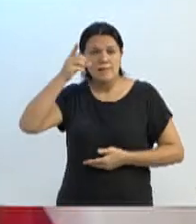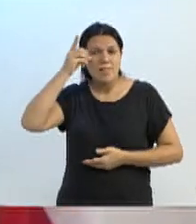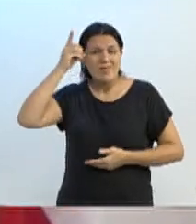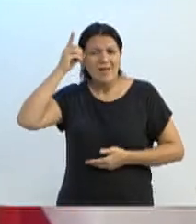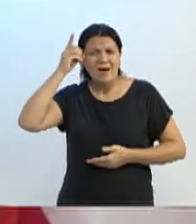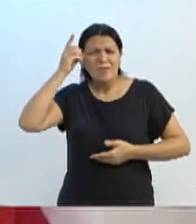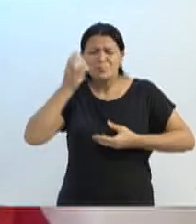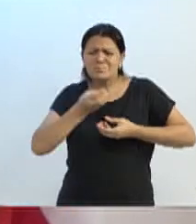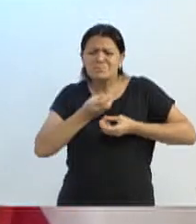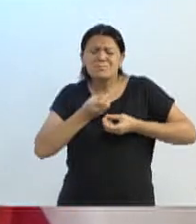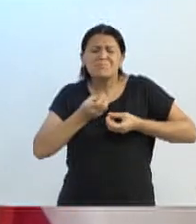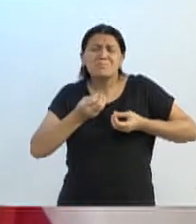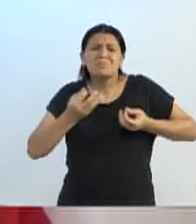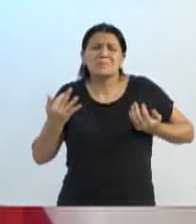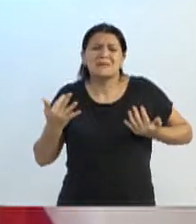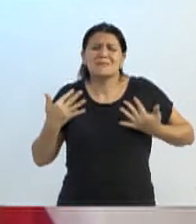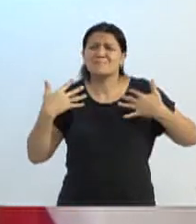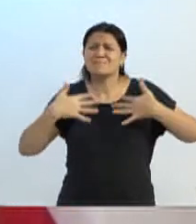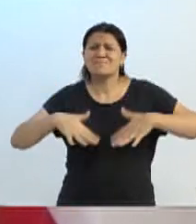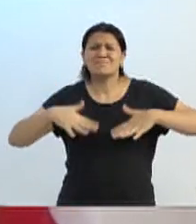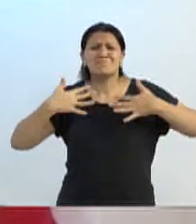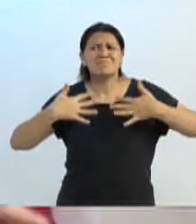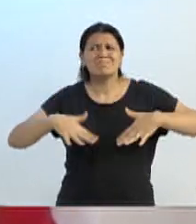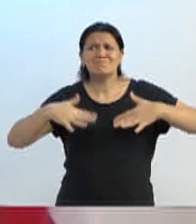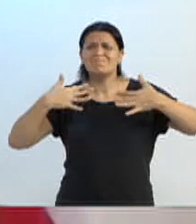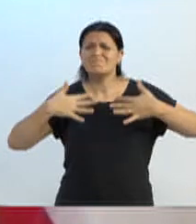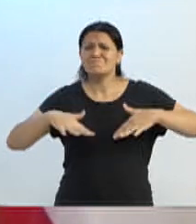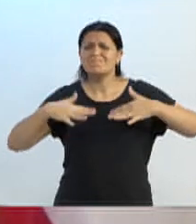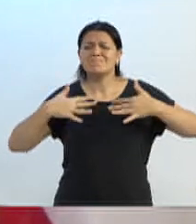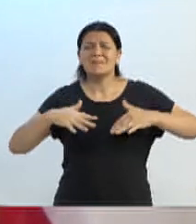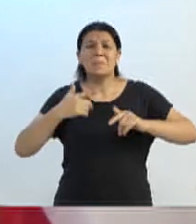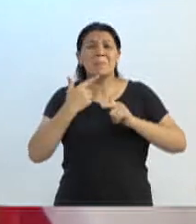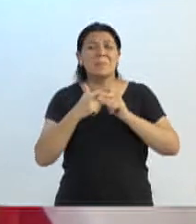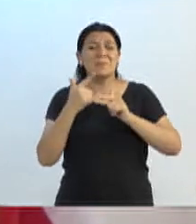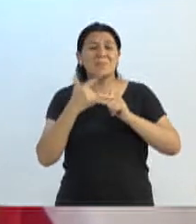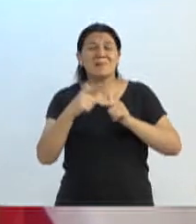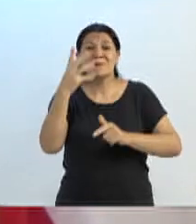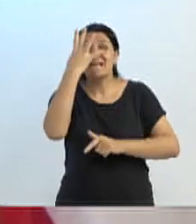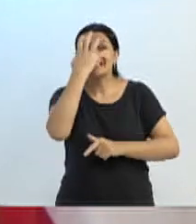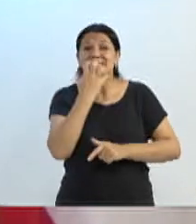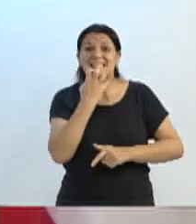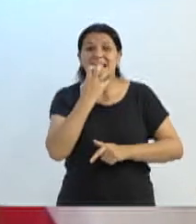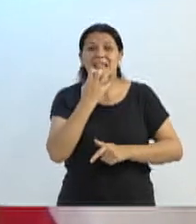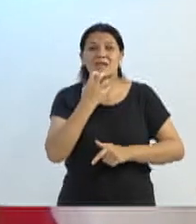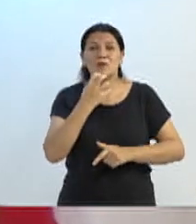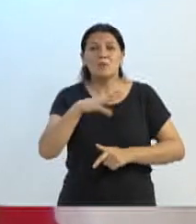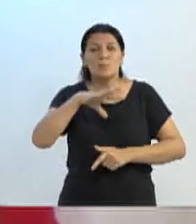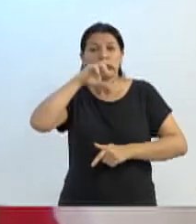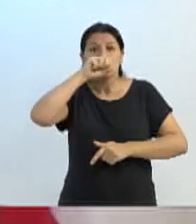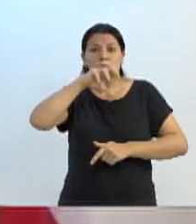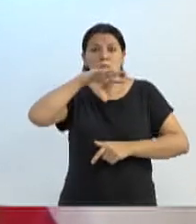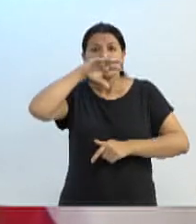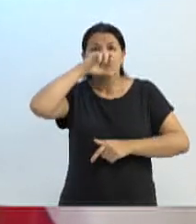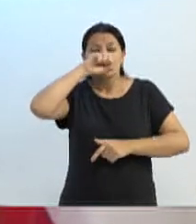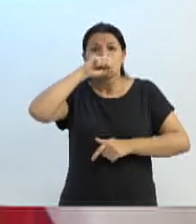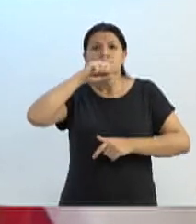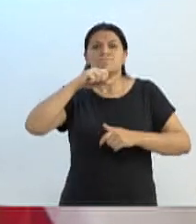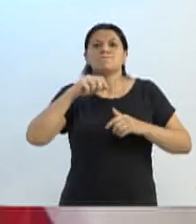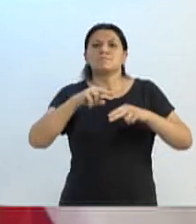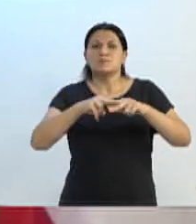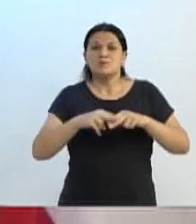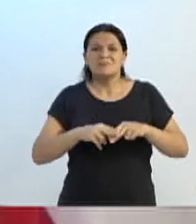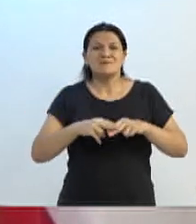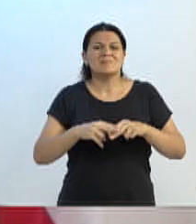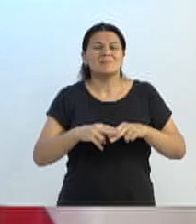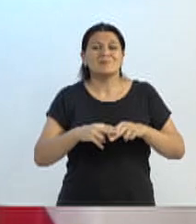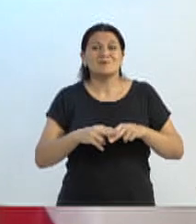isso representa maior risco de síndrome respiratória aguda grave. Então, isso é um